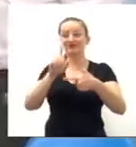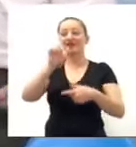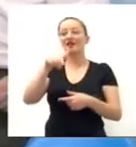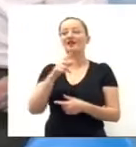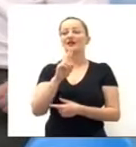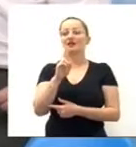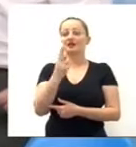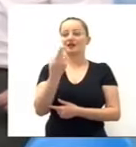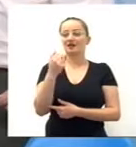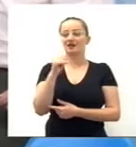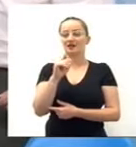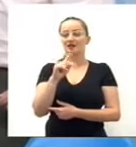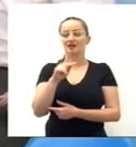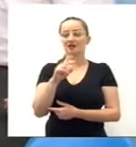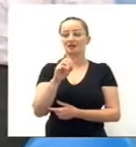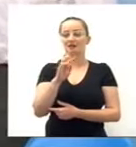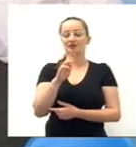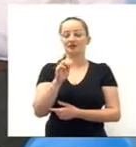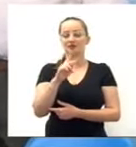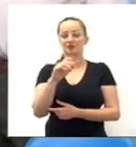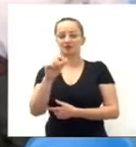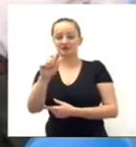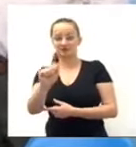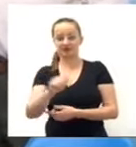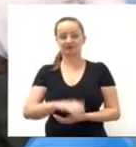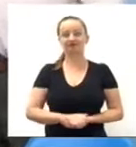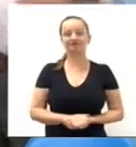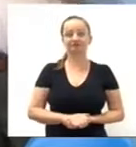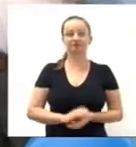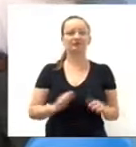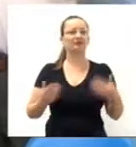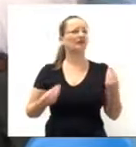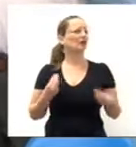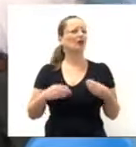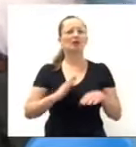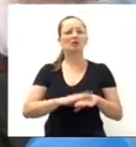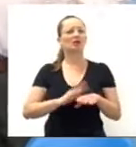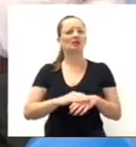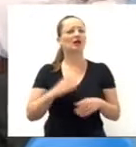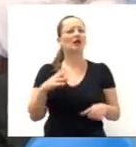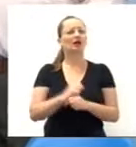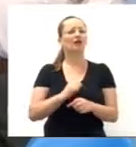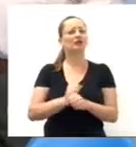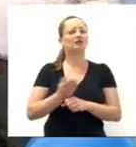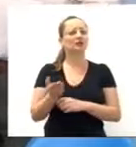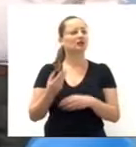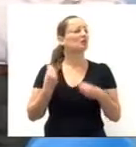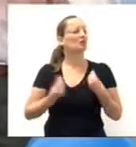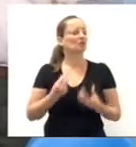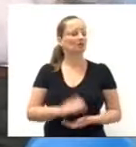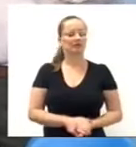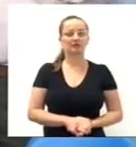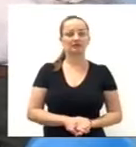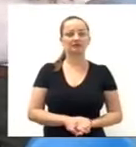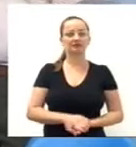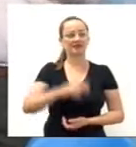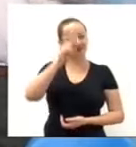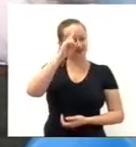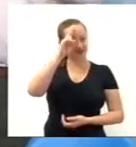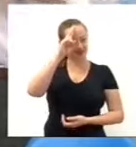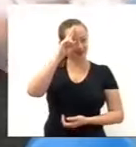hipotenusa. Então, esse daqui que é a hipotenusa. E como que eu faço para calcular a hipotenusa? Vocês